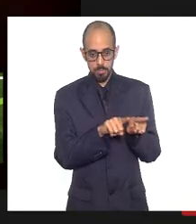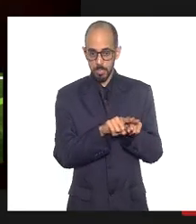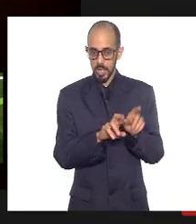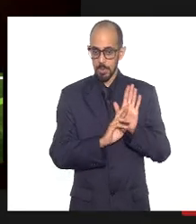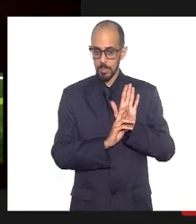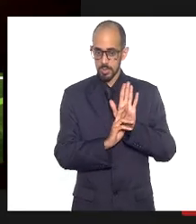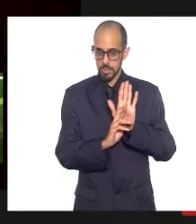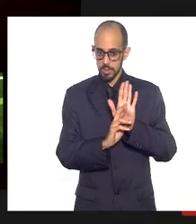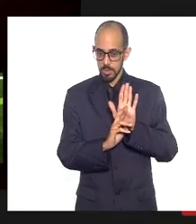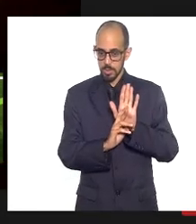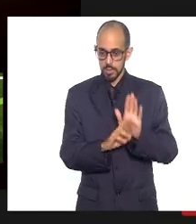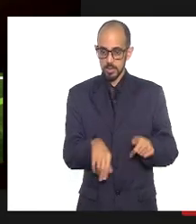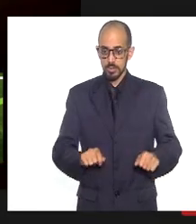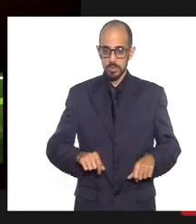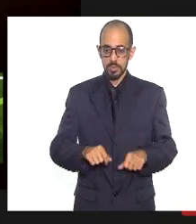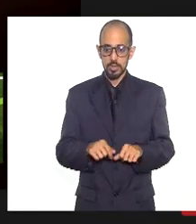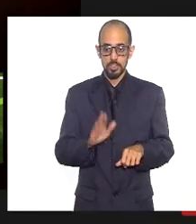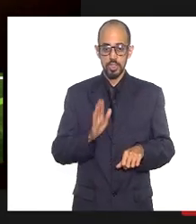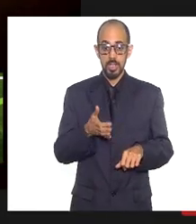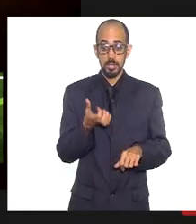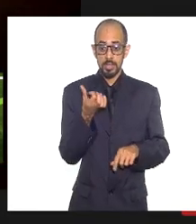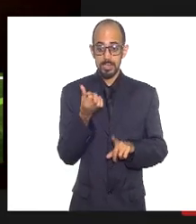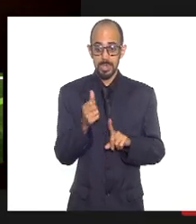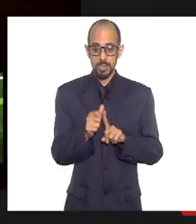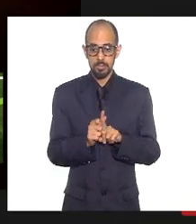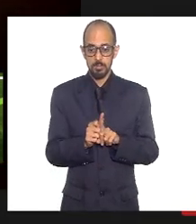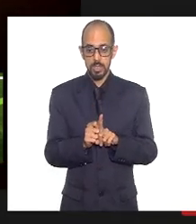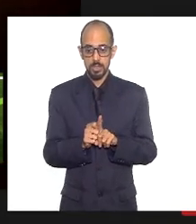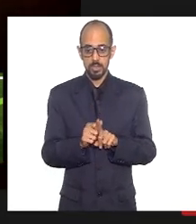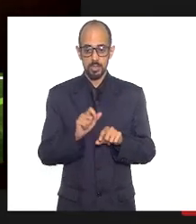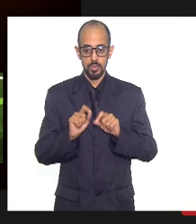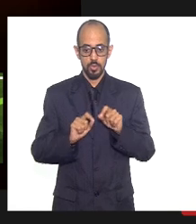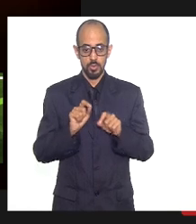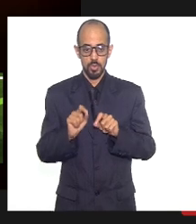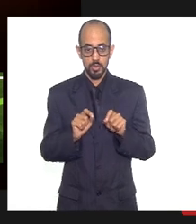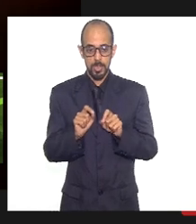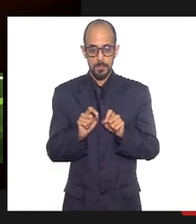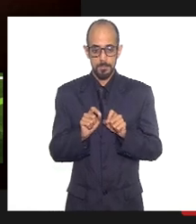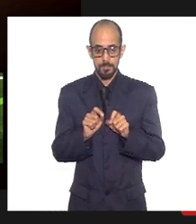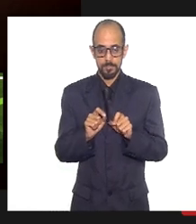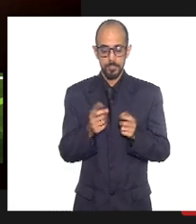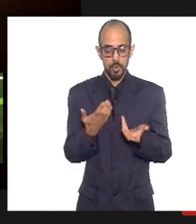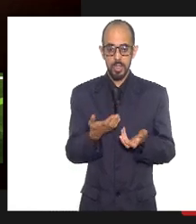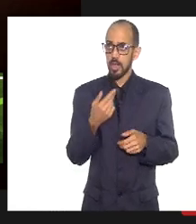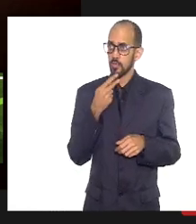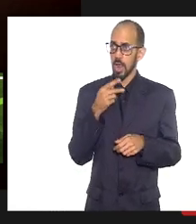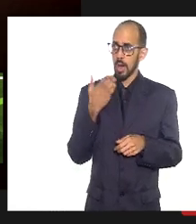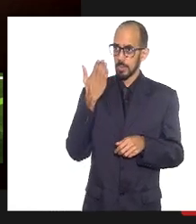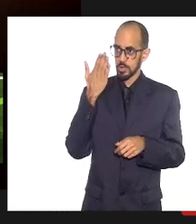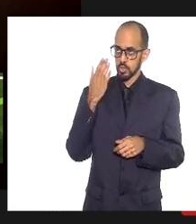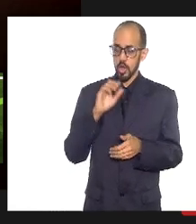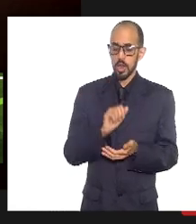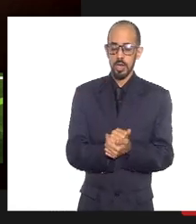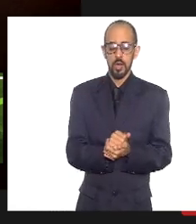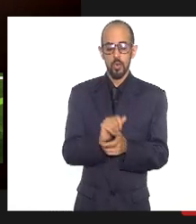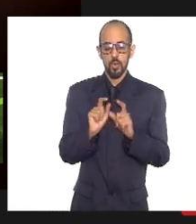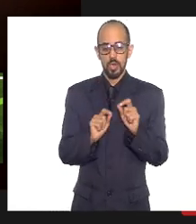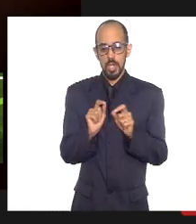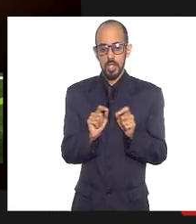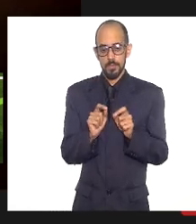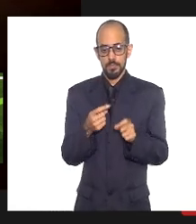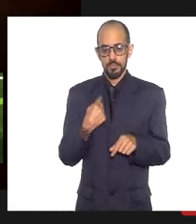tradicionais há uns 6 meses. E eu tenho aqui para trazer para a senhora é que a gente